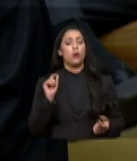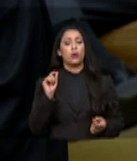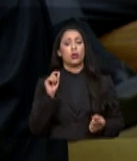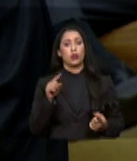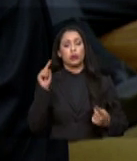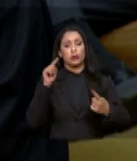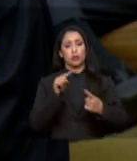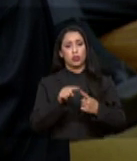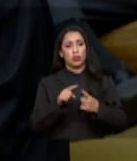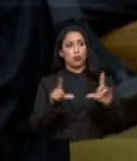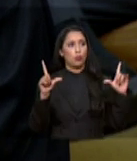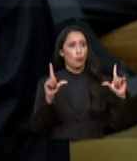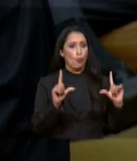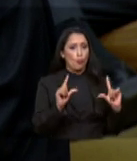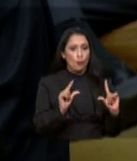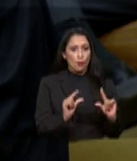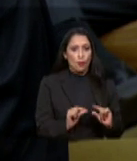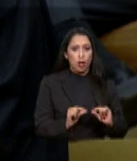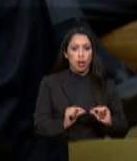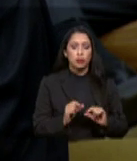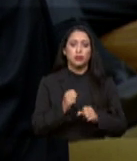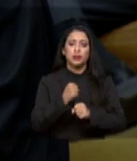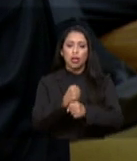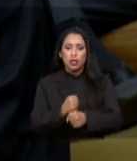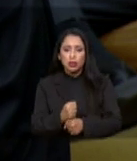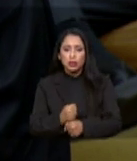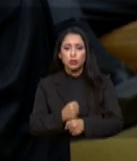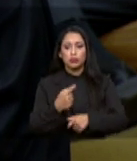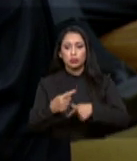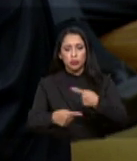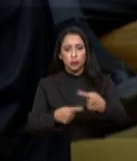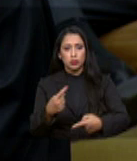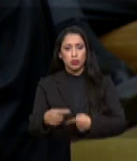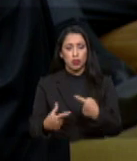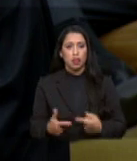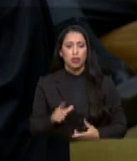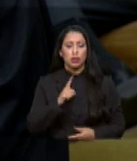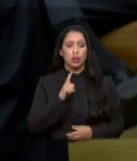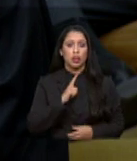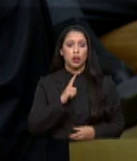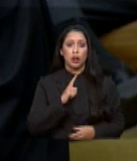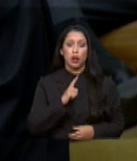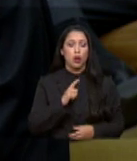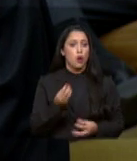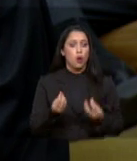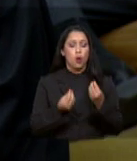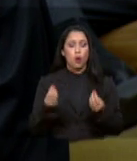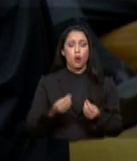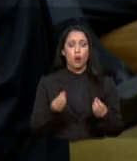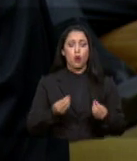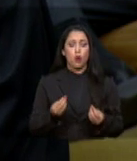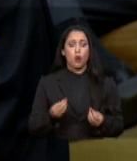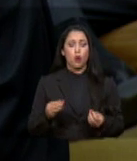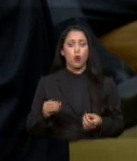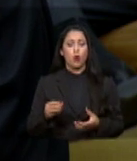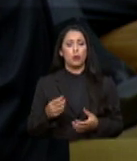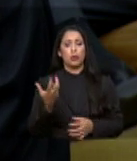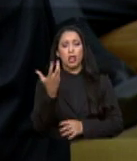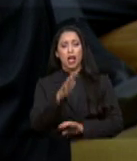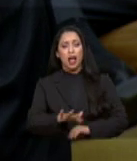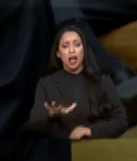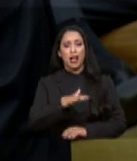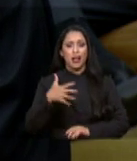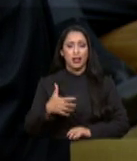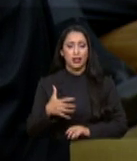ano após ano, tornando praticamente inviável a atuação dos agentes públicos na área ambiental e o